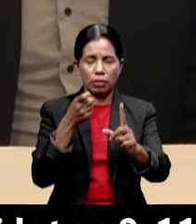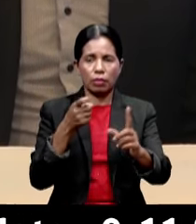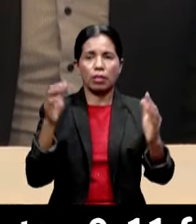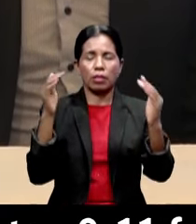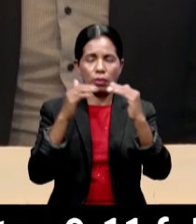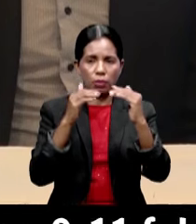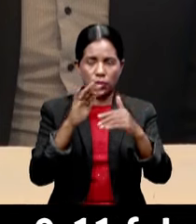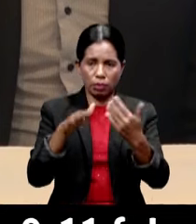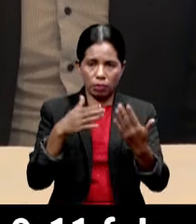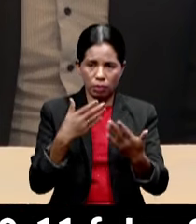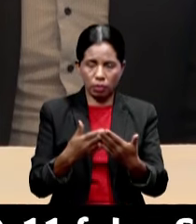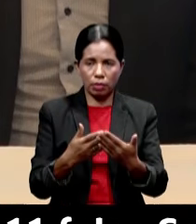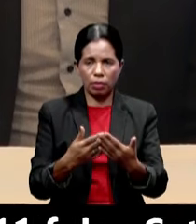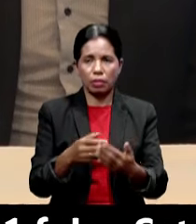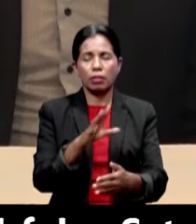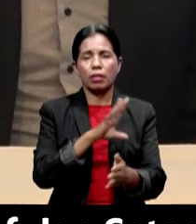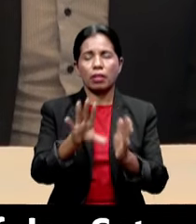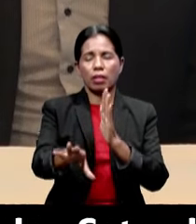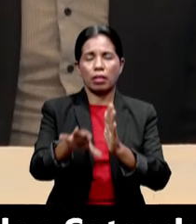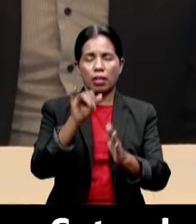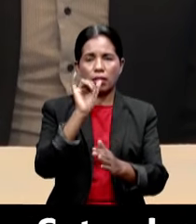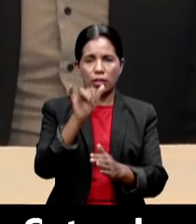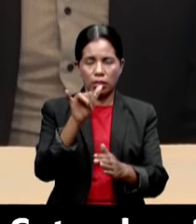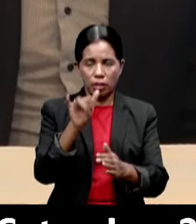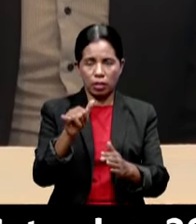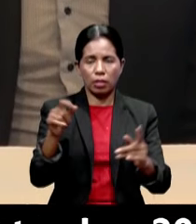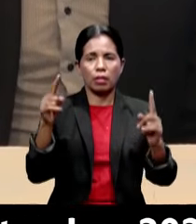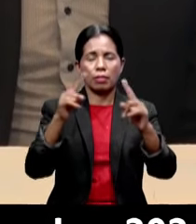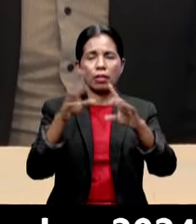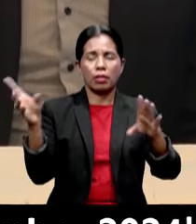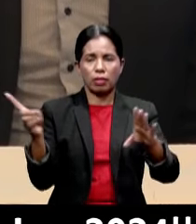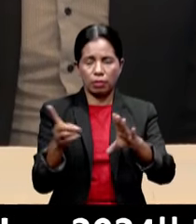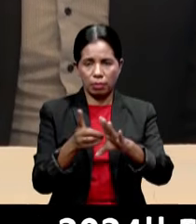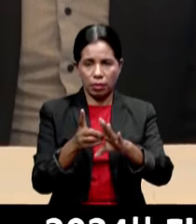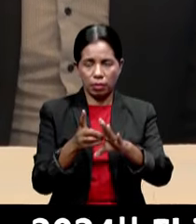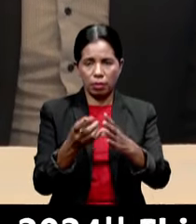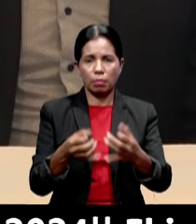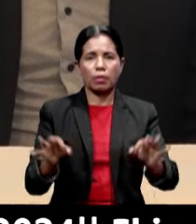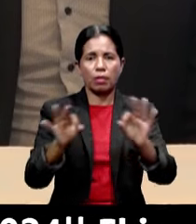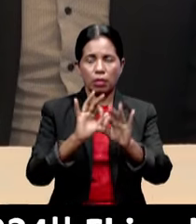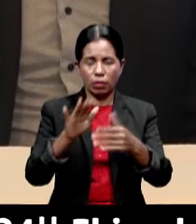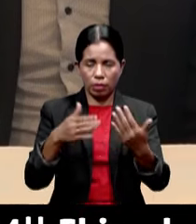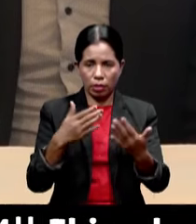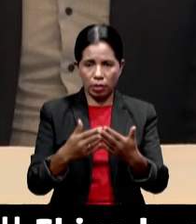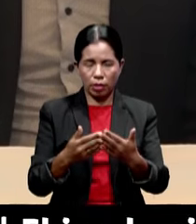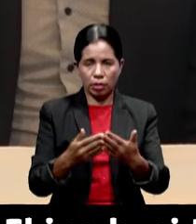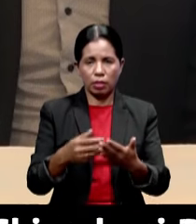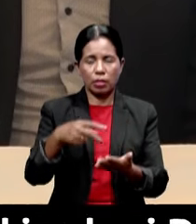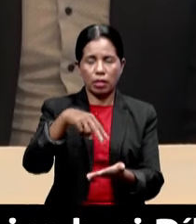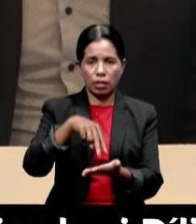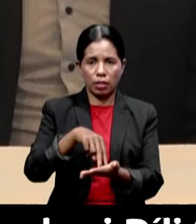em CIRA, onde retam concordância para documento-chave CIRA, neve se